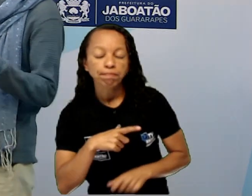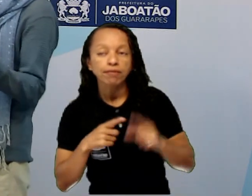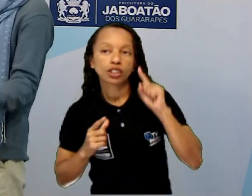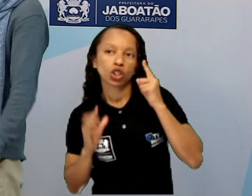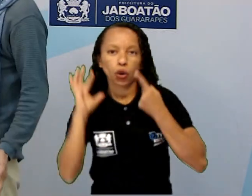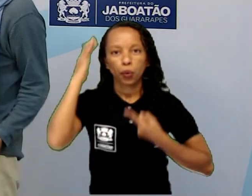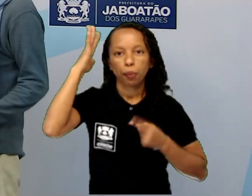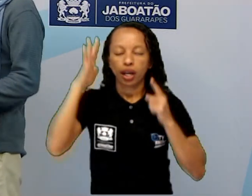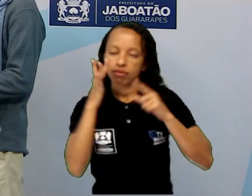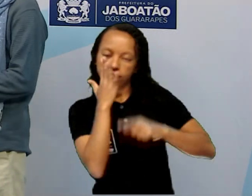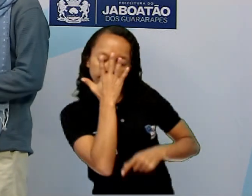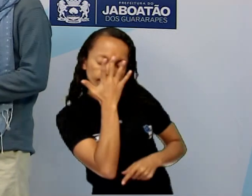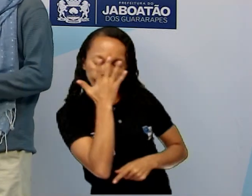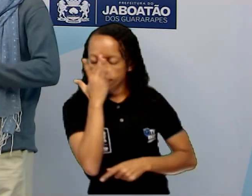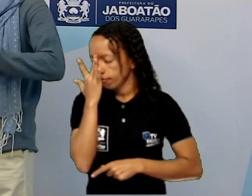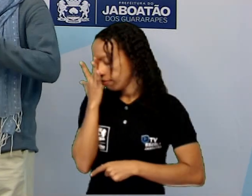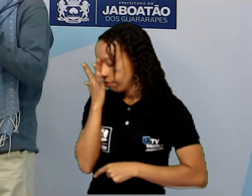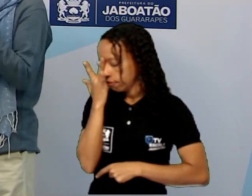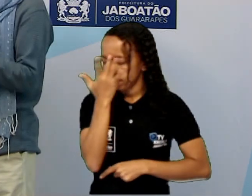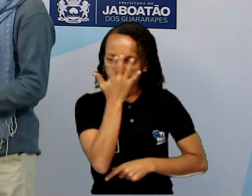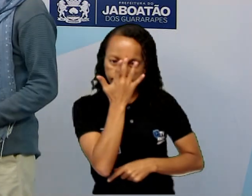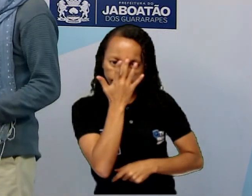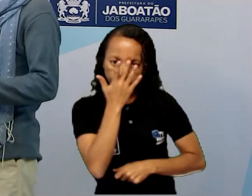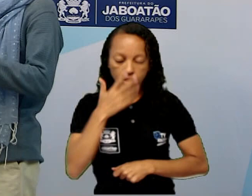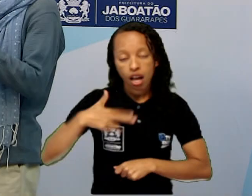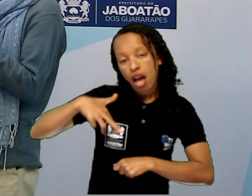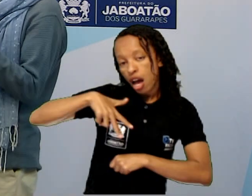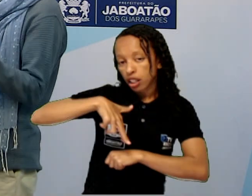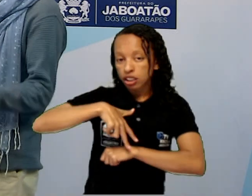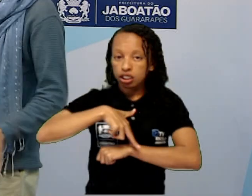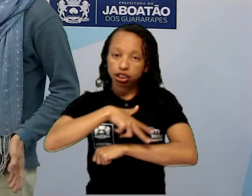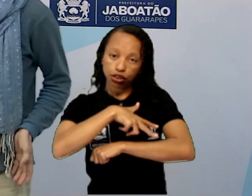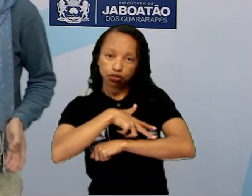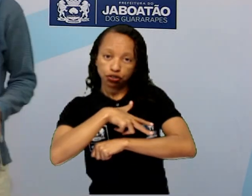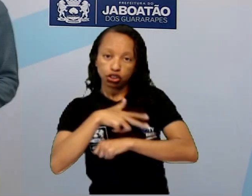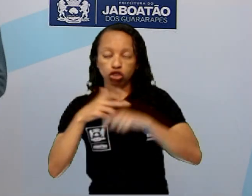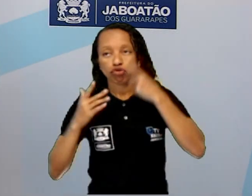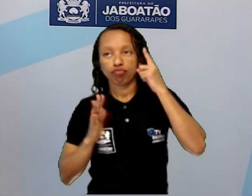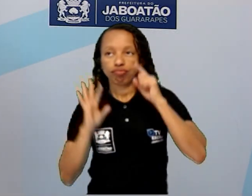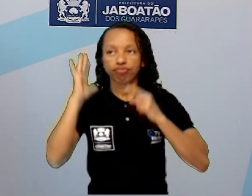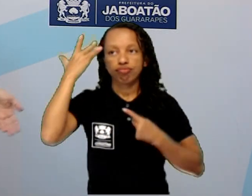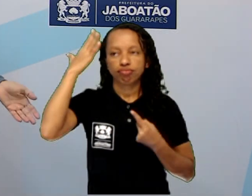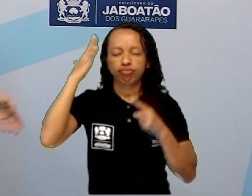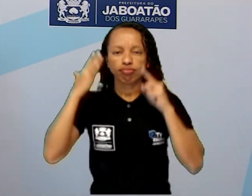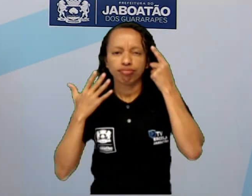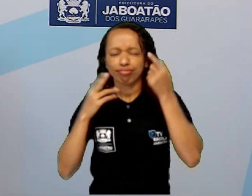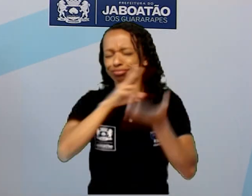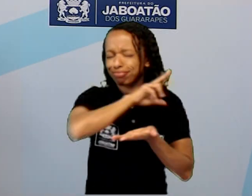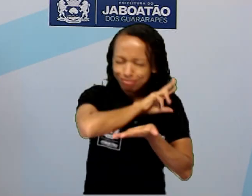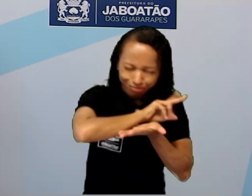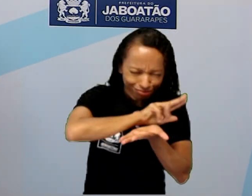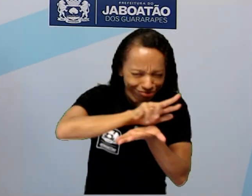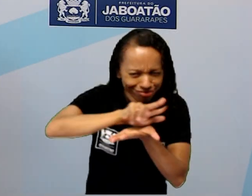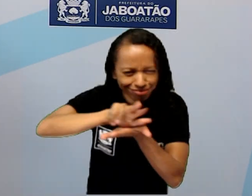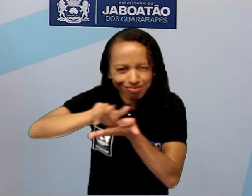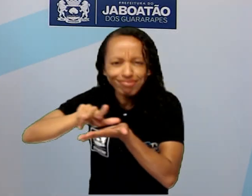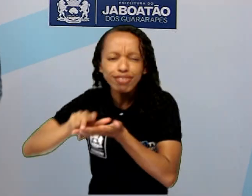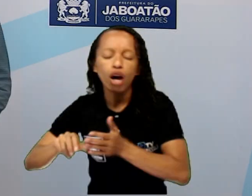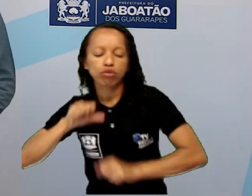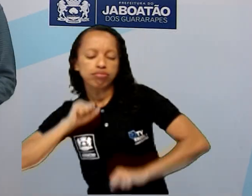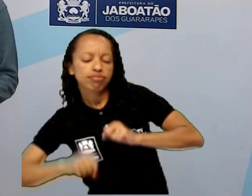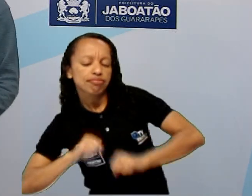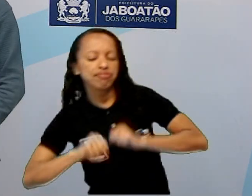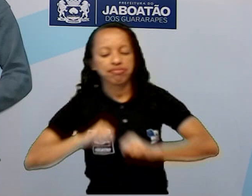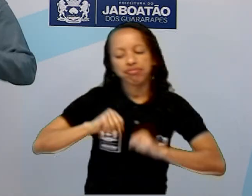de fantasias, desfiles de blocos, troças, escolas de samba, laúça, caboclinhos,